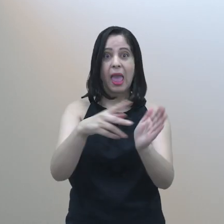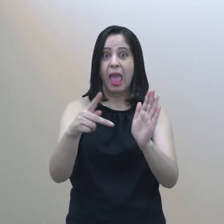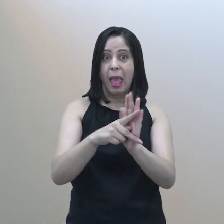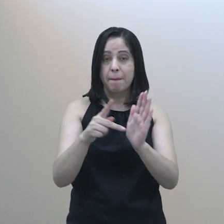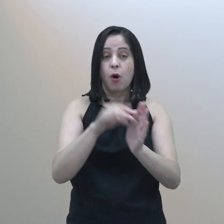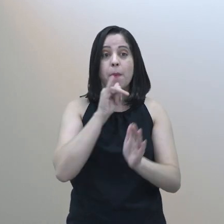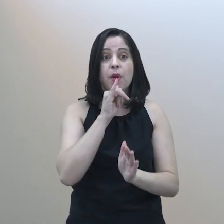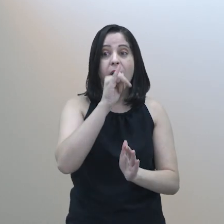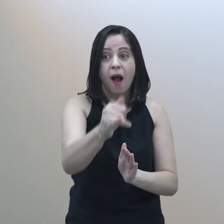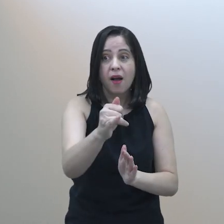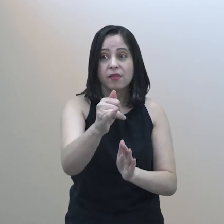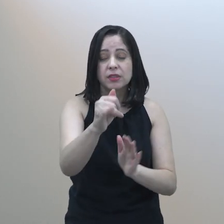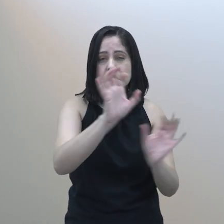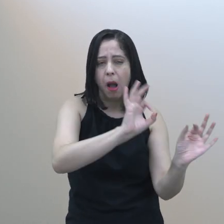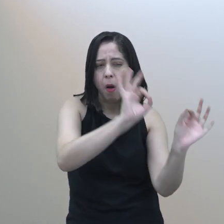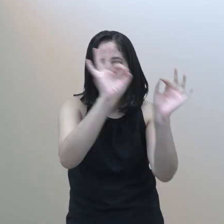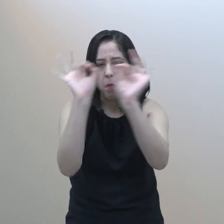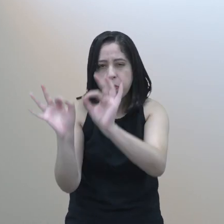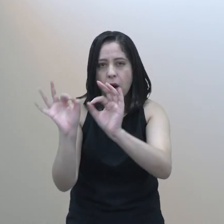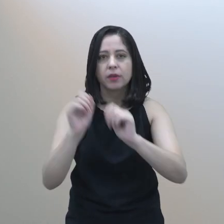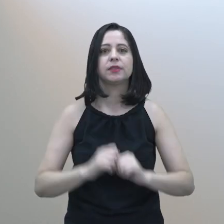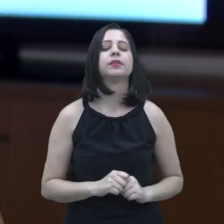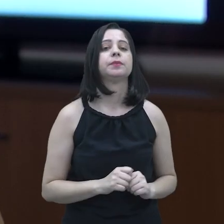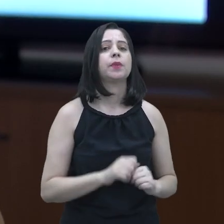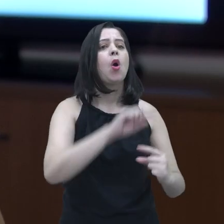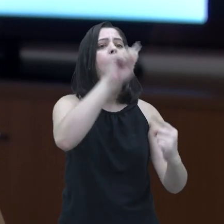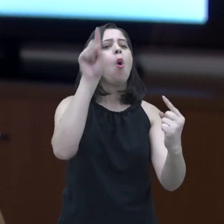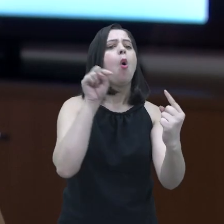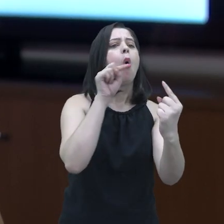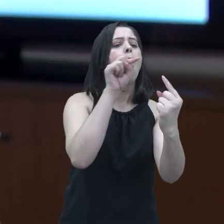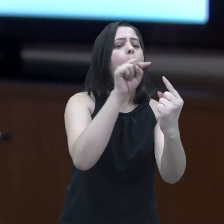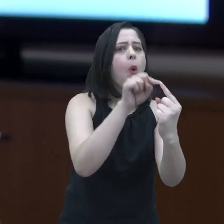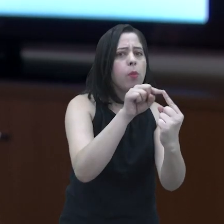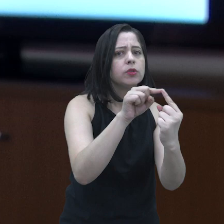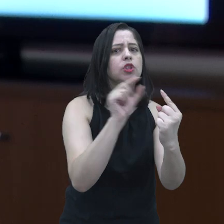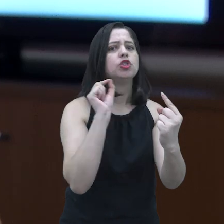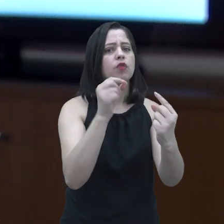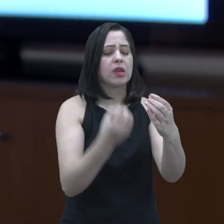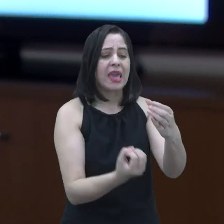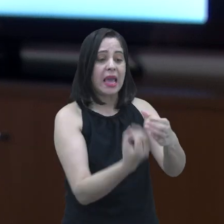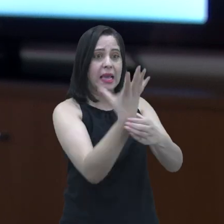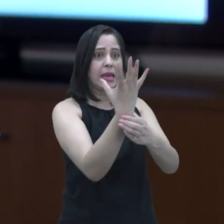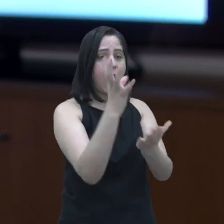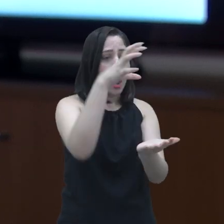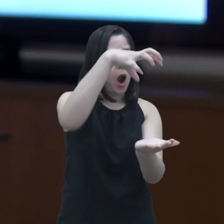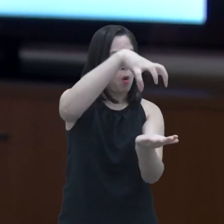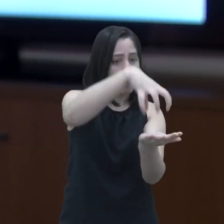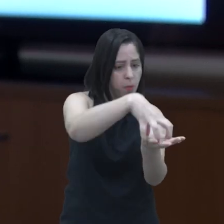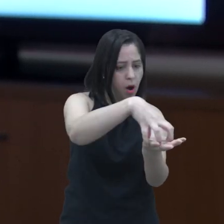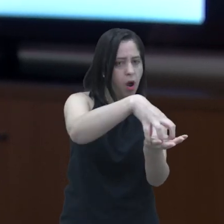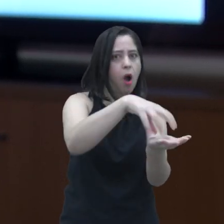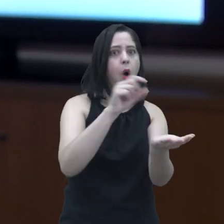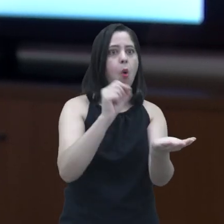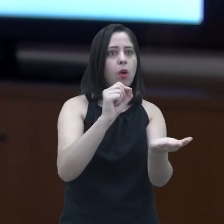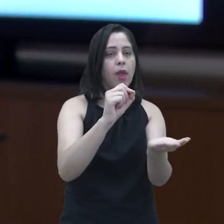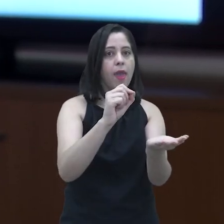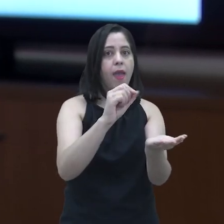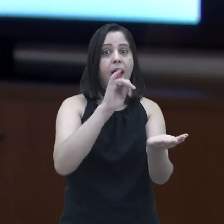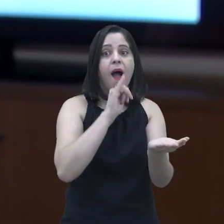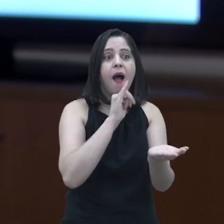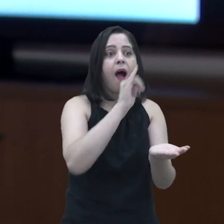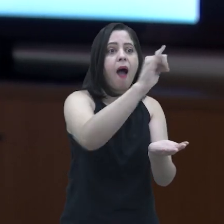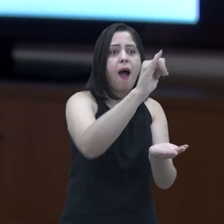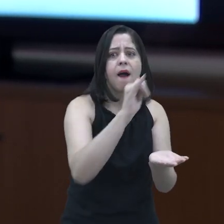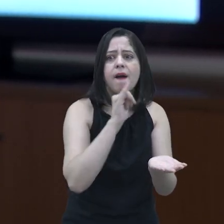Monitoramento e Alertas de Desastres Naturais. Um dos objetivos, da criação do CEMADEM foi justamente